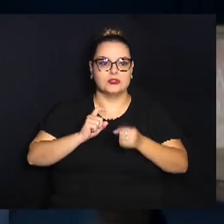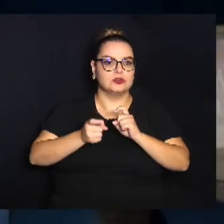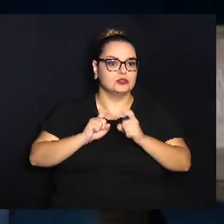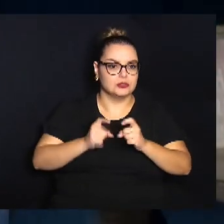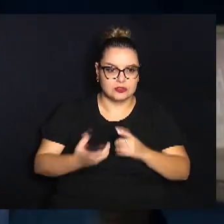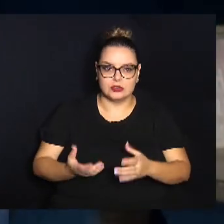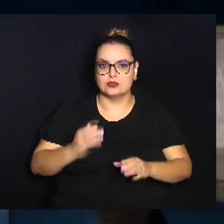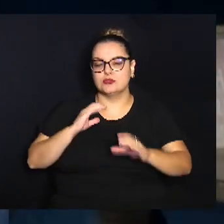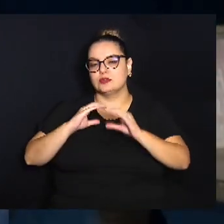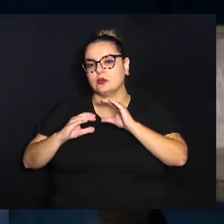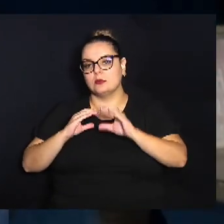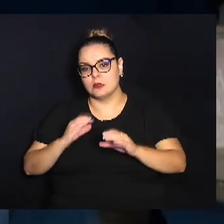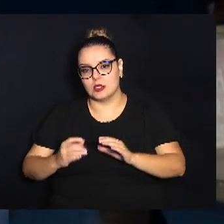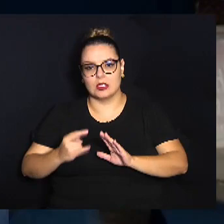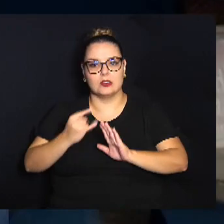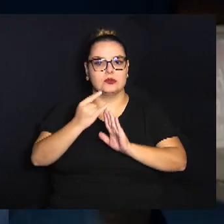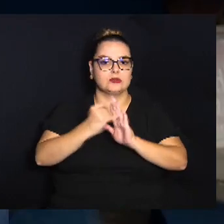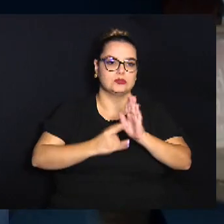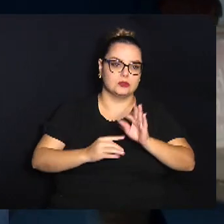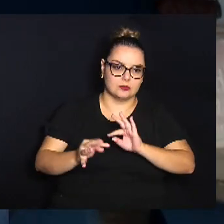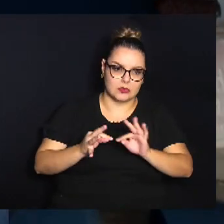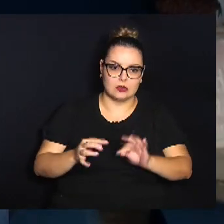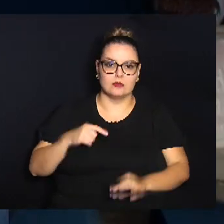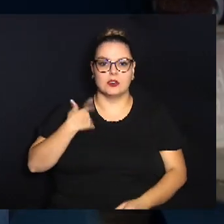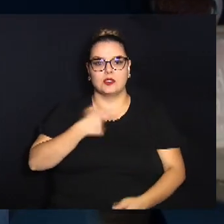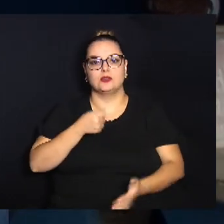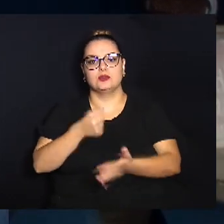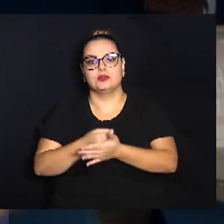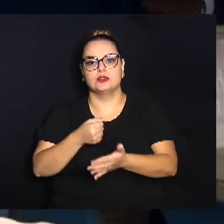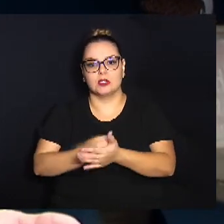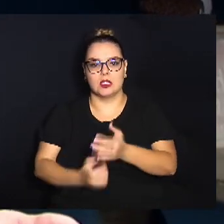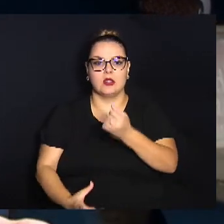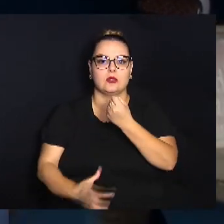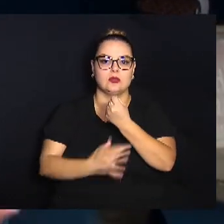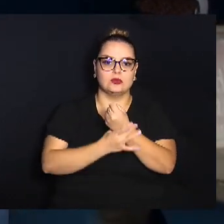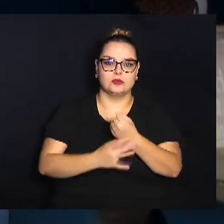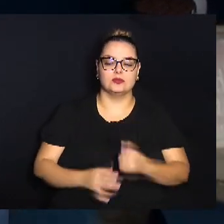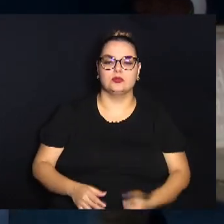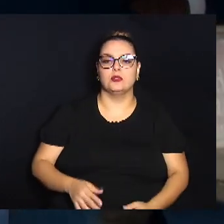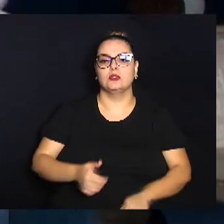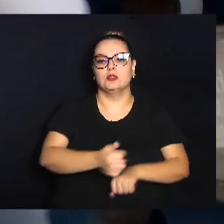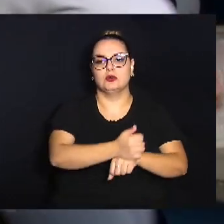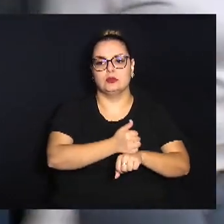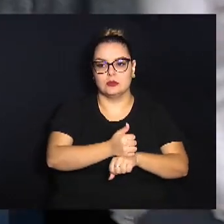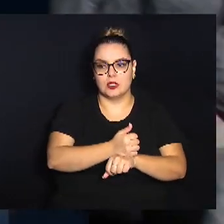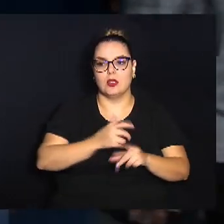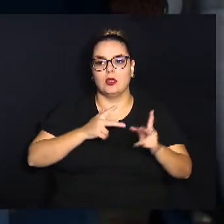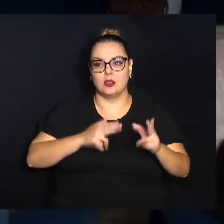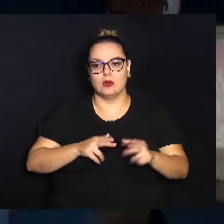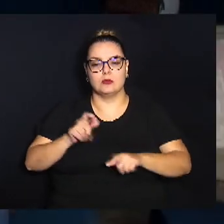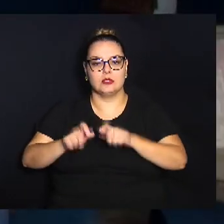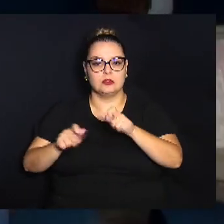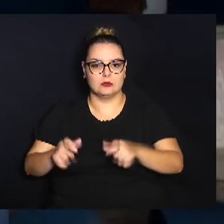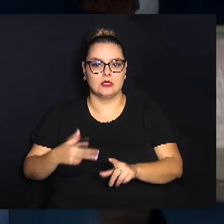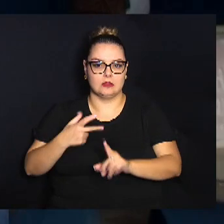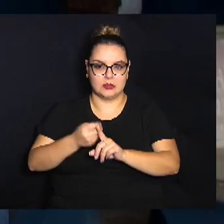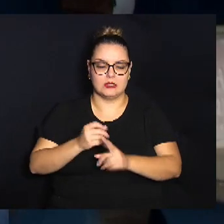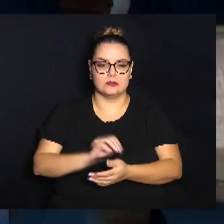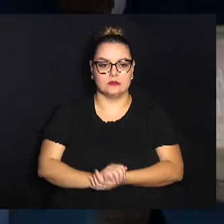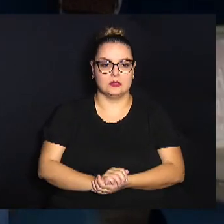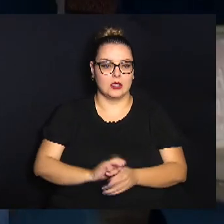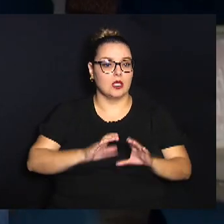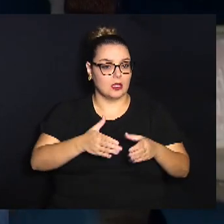de comunicados, de documentos técnicos, para que a gente garanta aí a segurança tanto do profissional quanto daquela pessoa que vai receber a vacina. Equipe